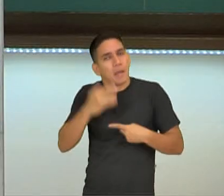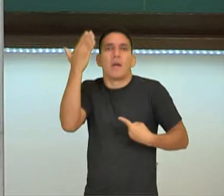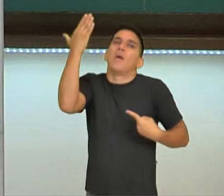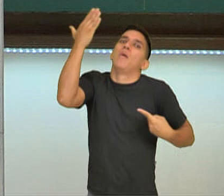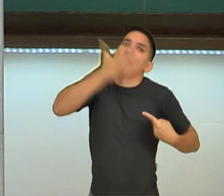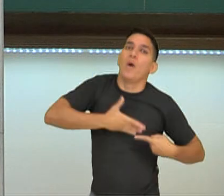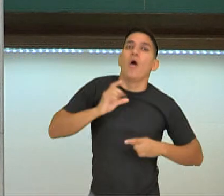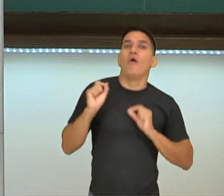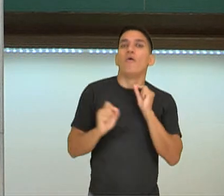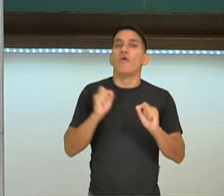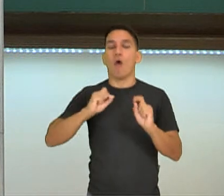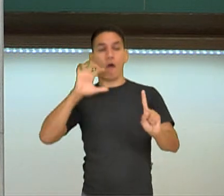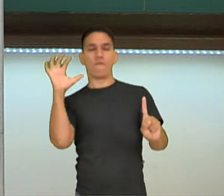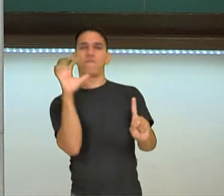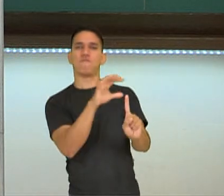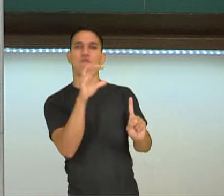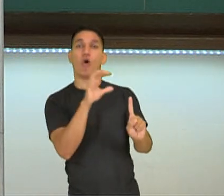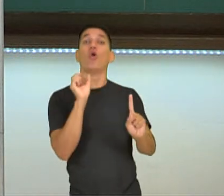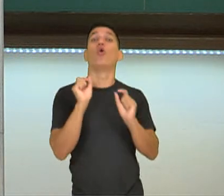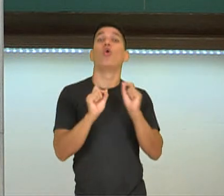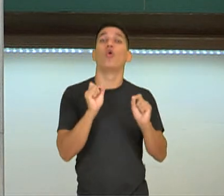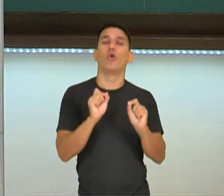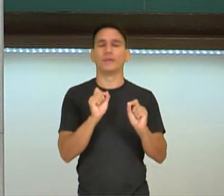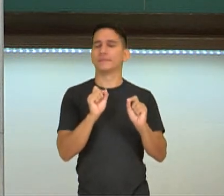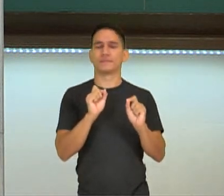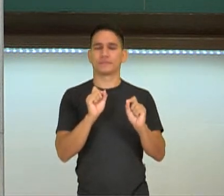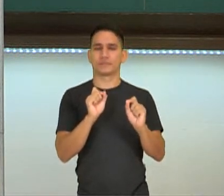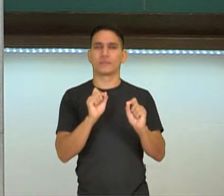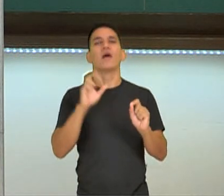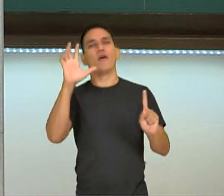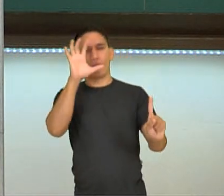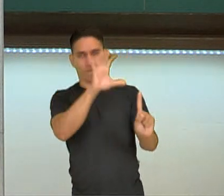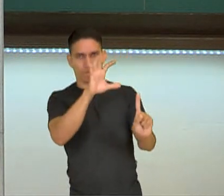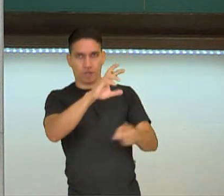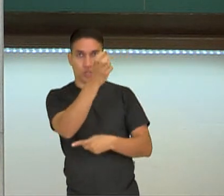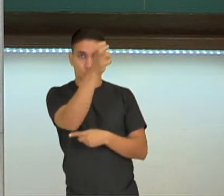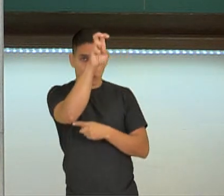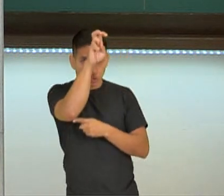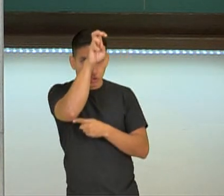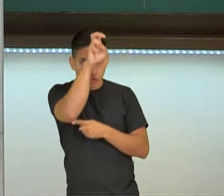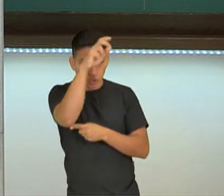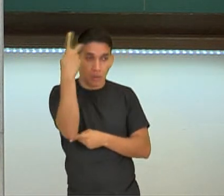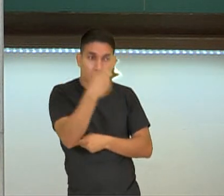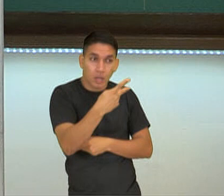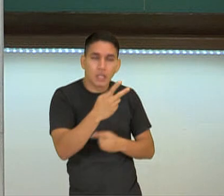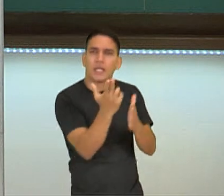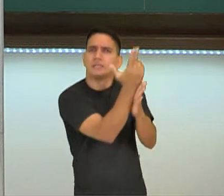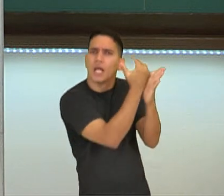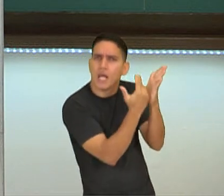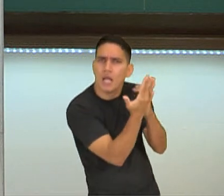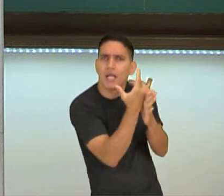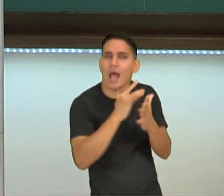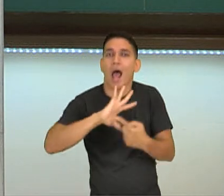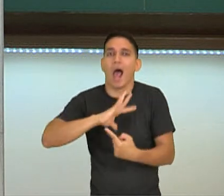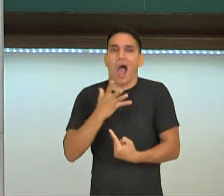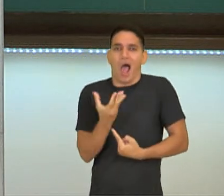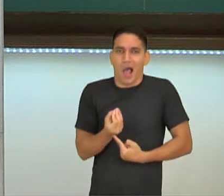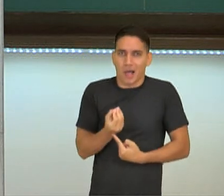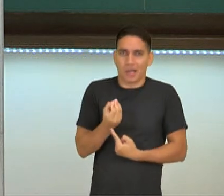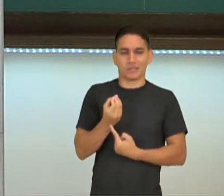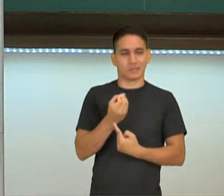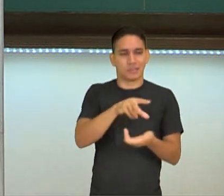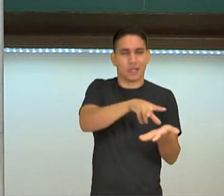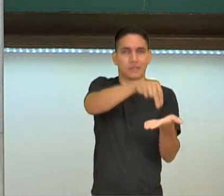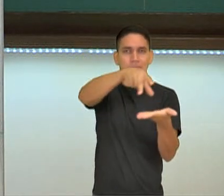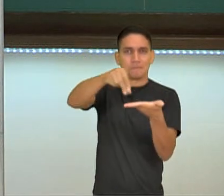a forte influência cuxita, ou pelo contrário, egípcia, sobre os desenhos, sobre a arte do reino de